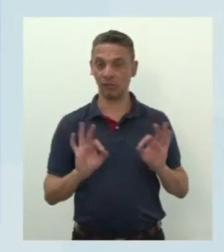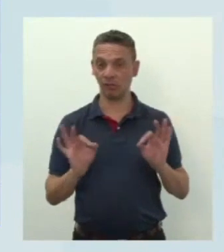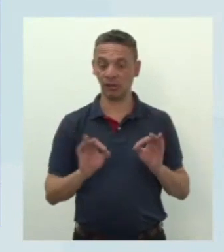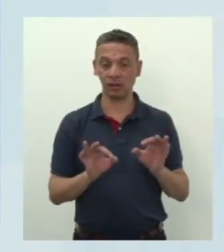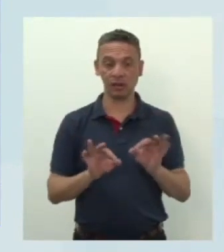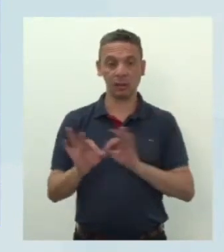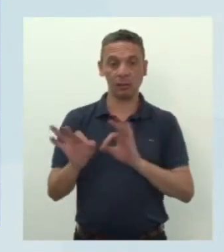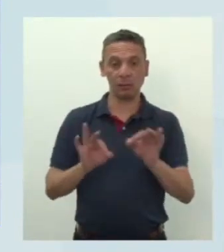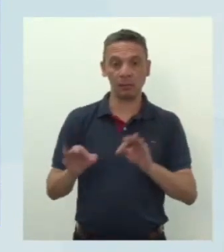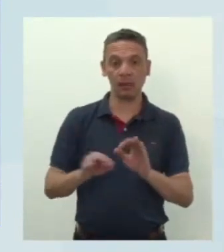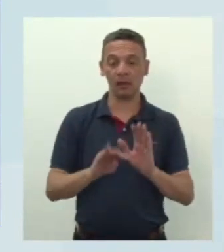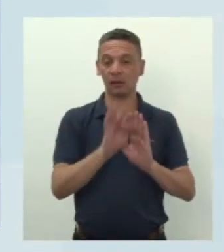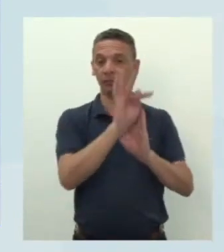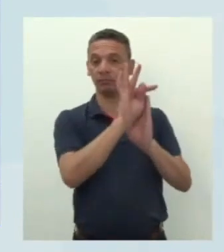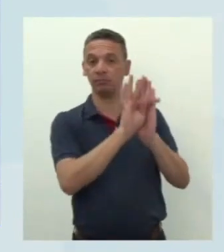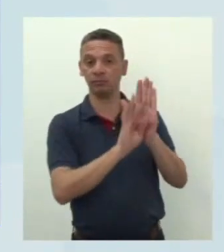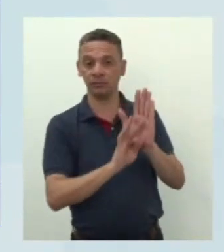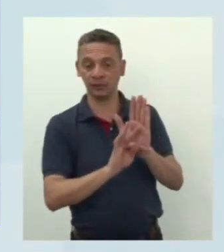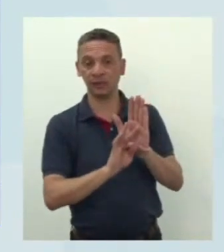plano, esse esboço,